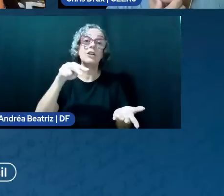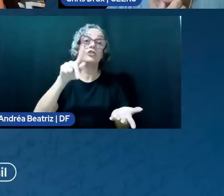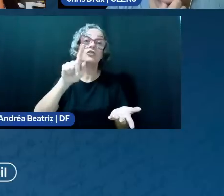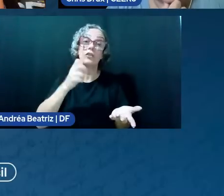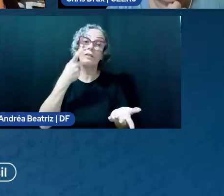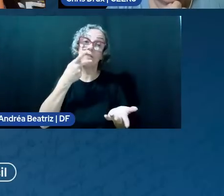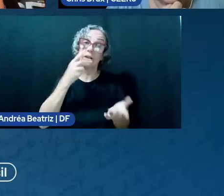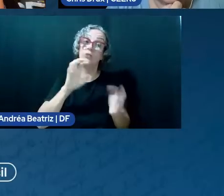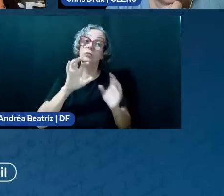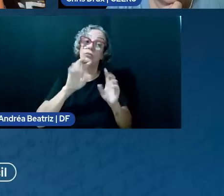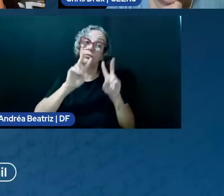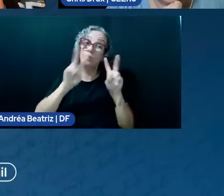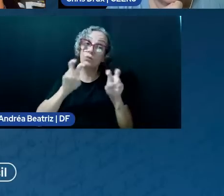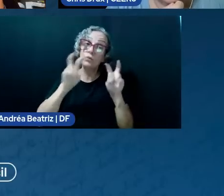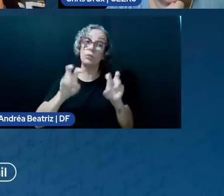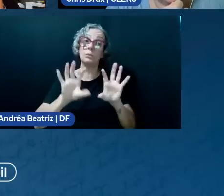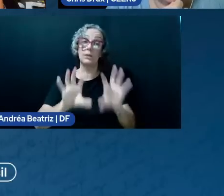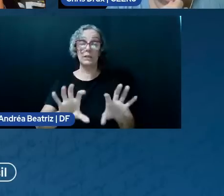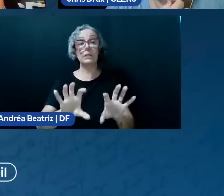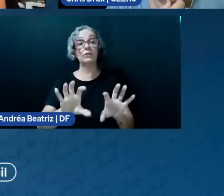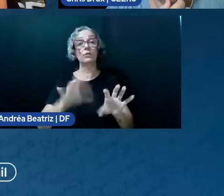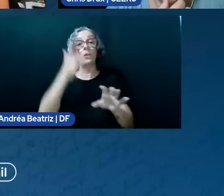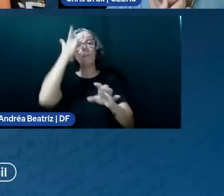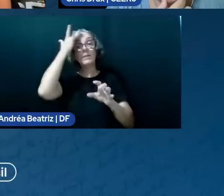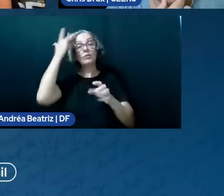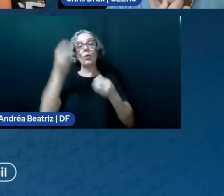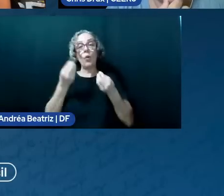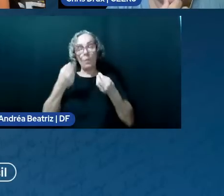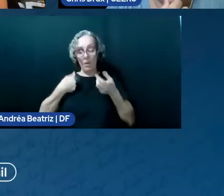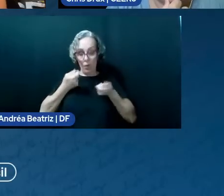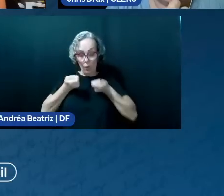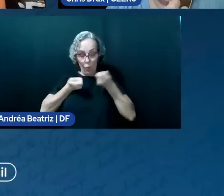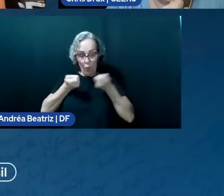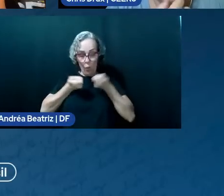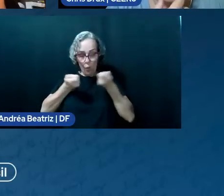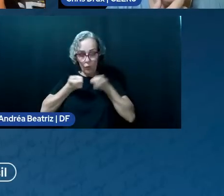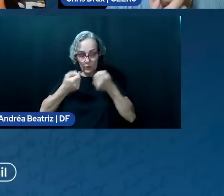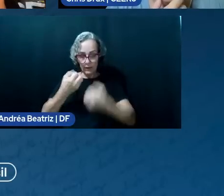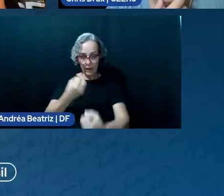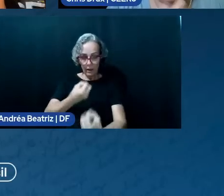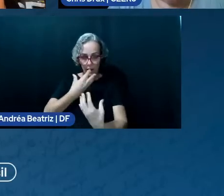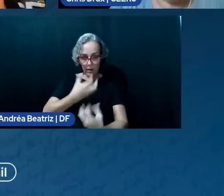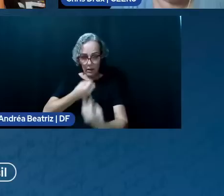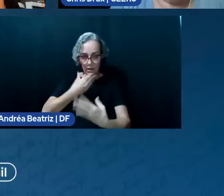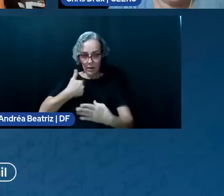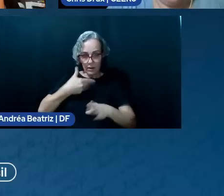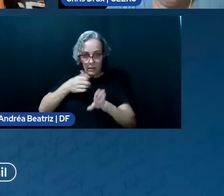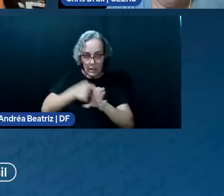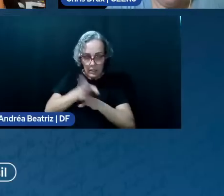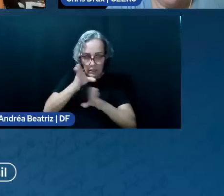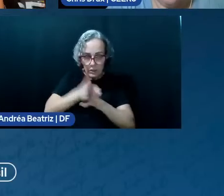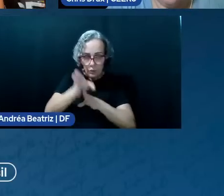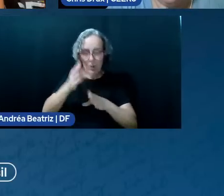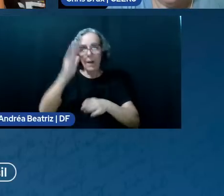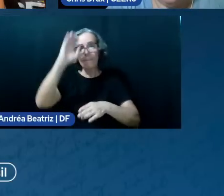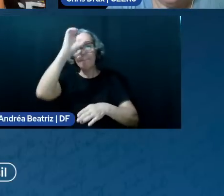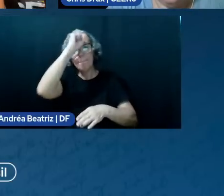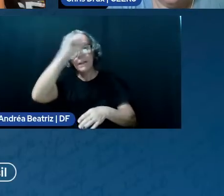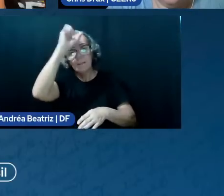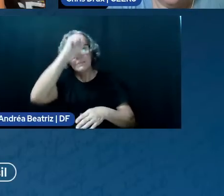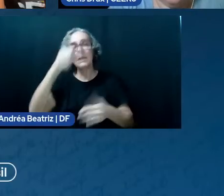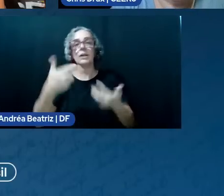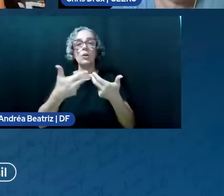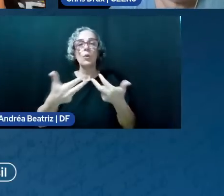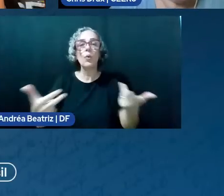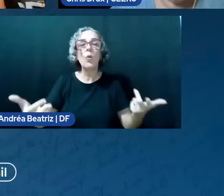pessoa controlar-se, né? Aprender a educar isso e começar, por assim dizer, a ter contatos com